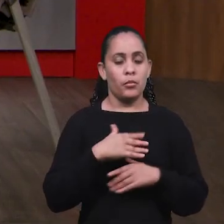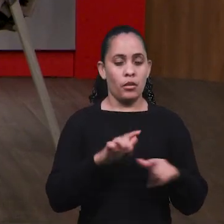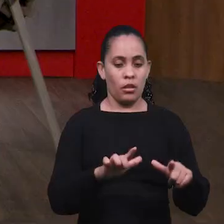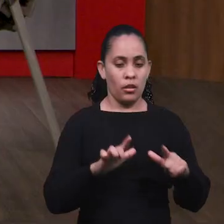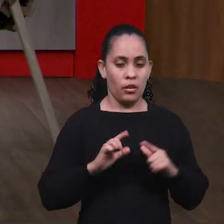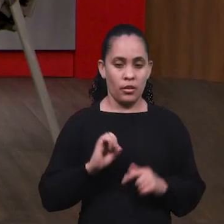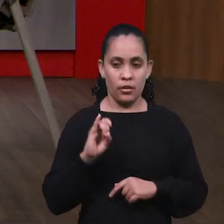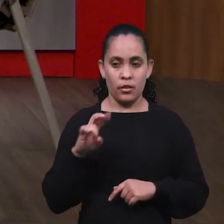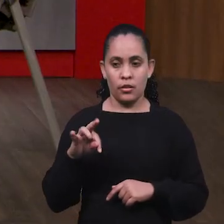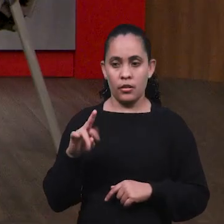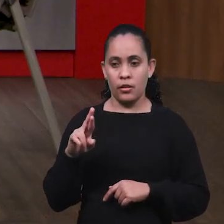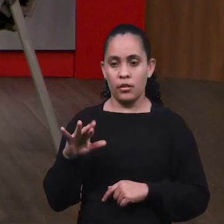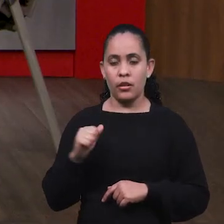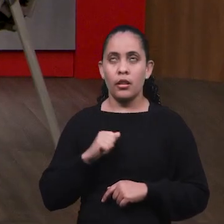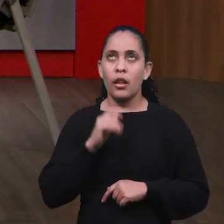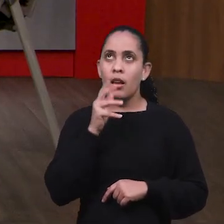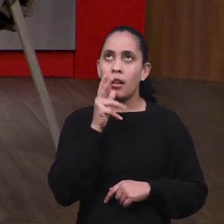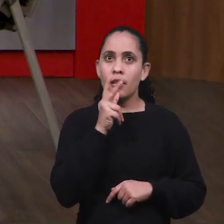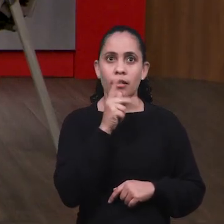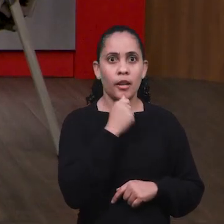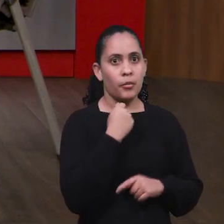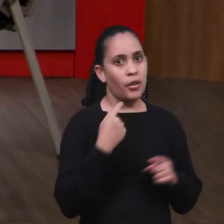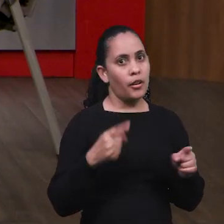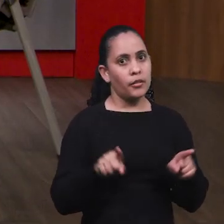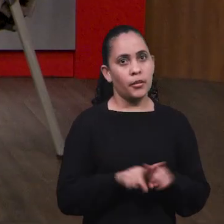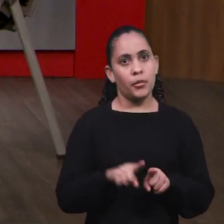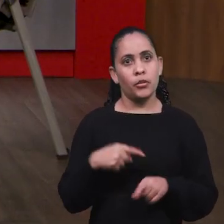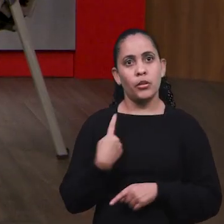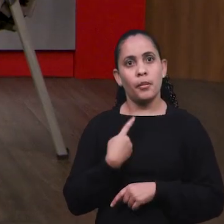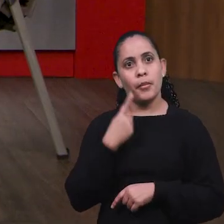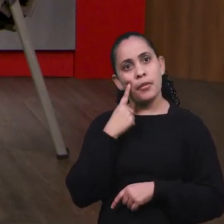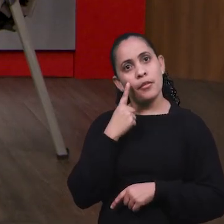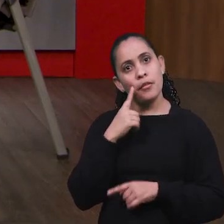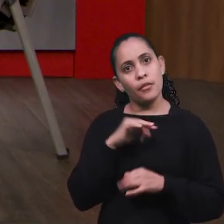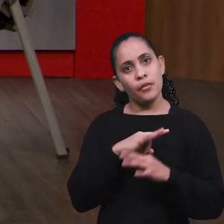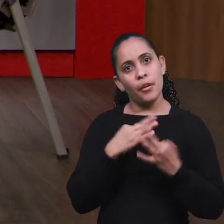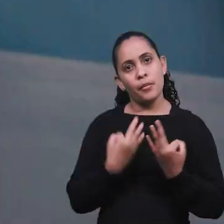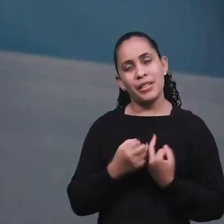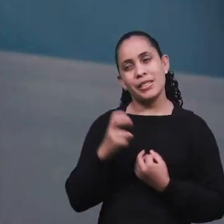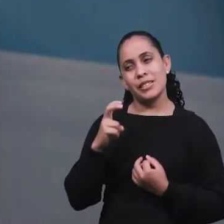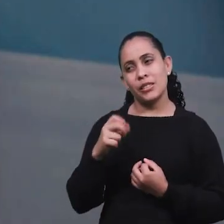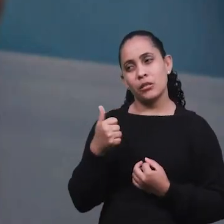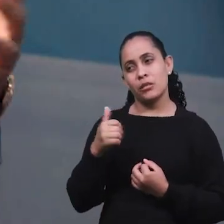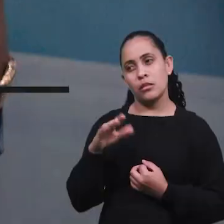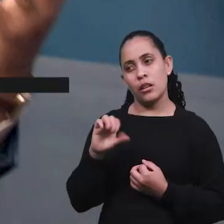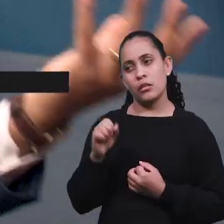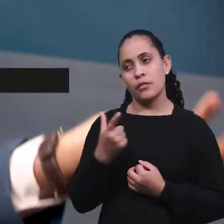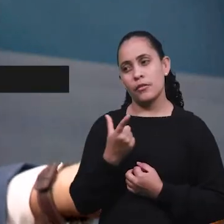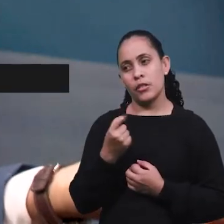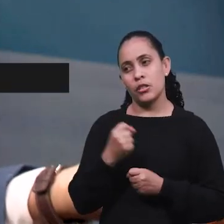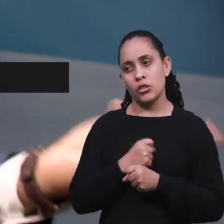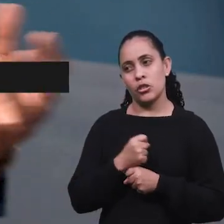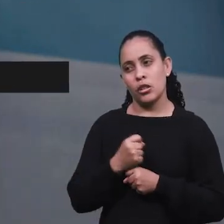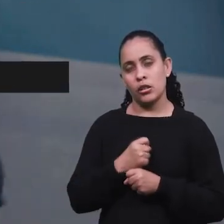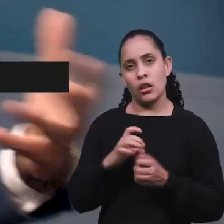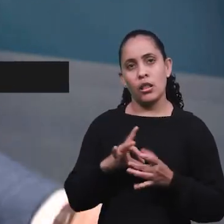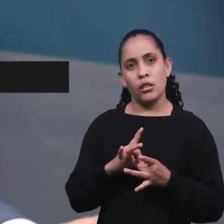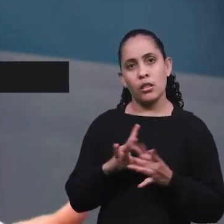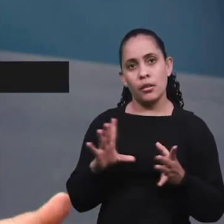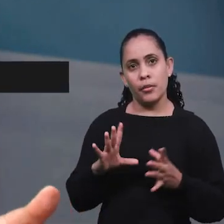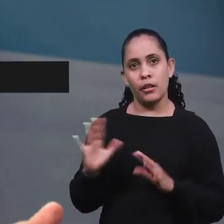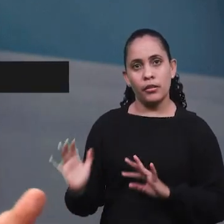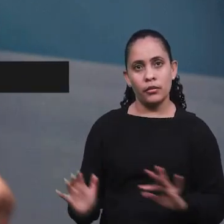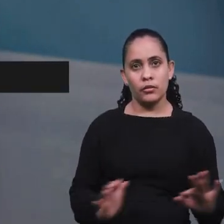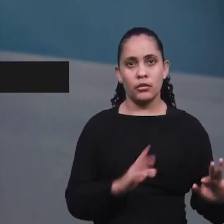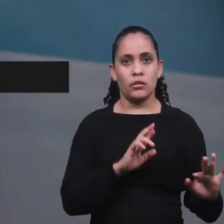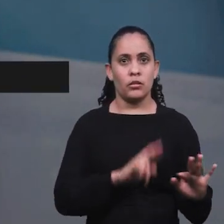o inventário, além de caro, ele é demorado, né? Nós vemos aí casos de famílias que ficam 5, 10, 15, 20 anos para poder liberar os